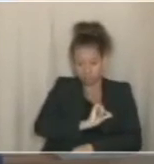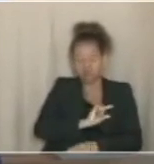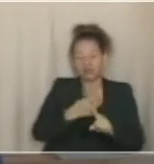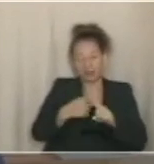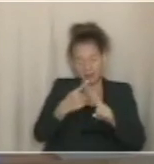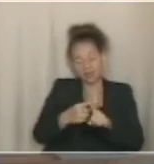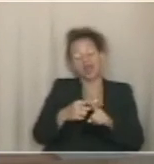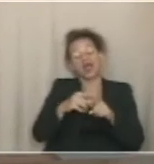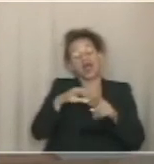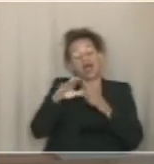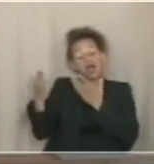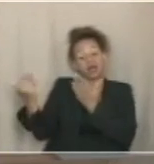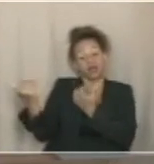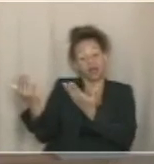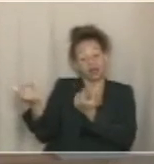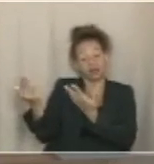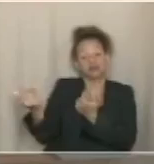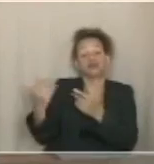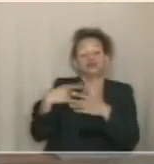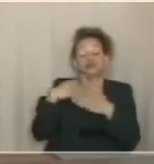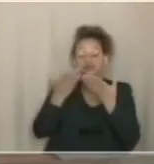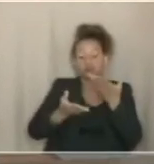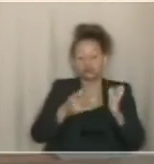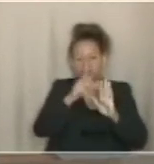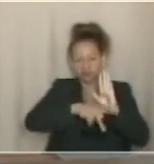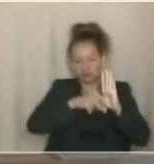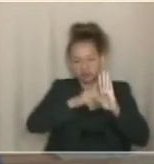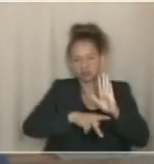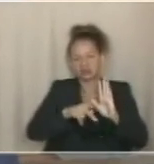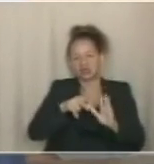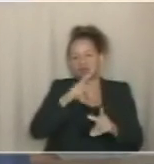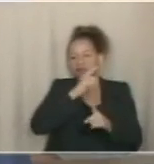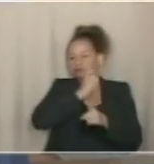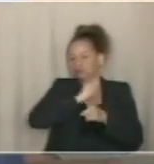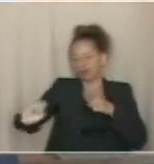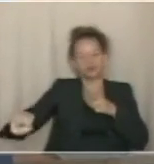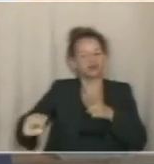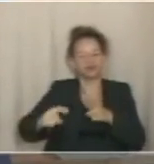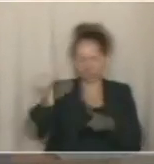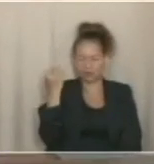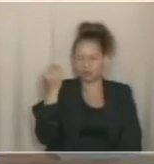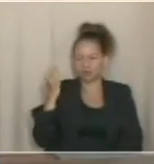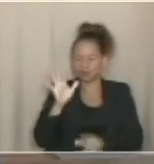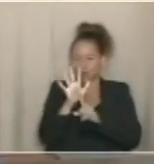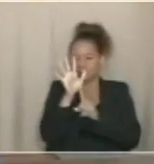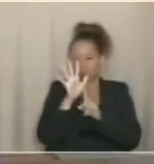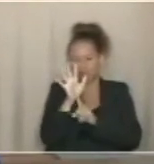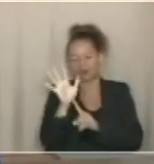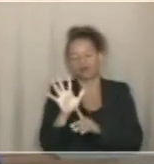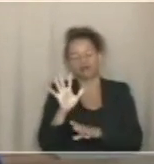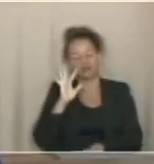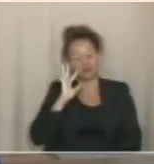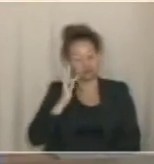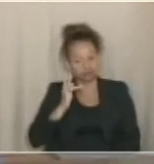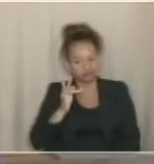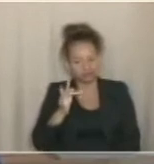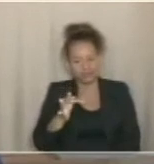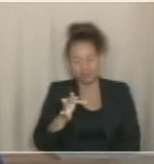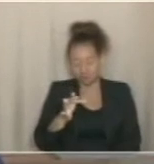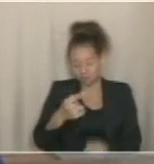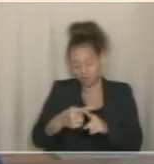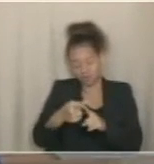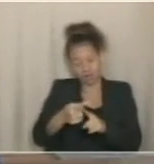para os adolescentes atendidos pelo Programa de Erradicação do Trabalho Infantil, PET. As consequências do trabalho infantil,